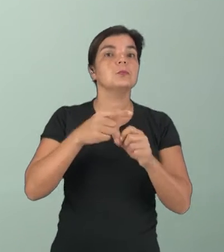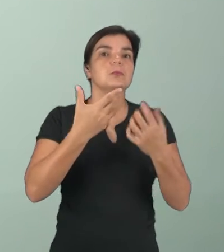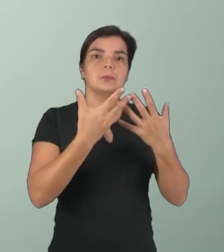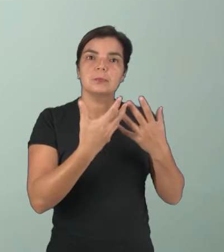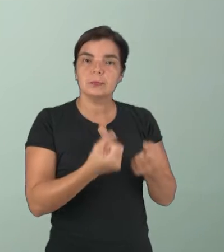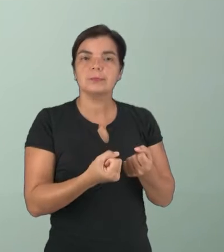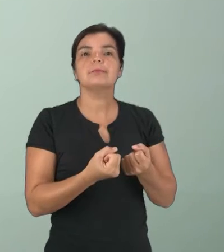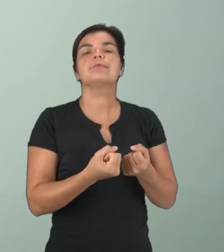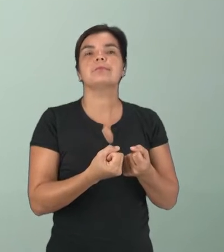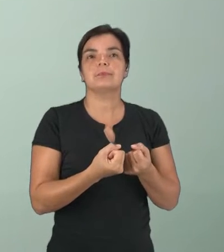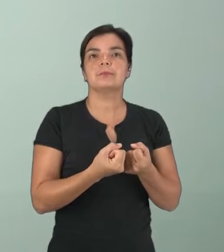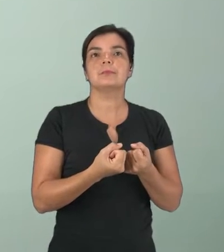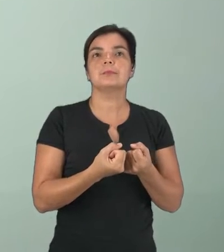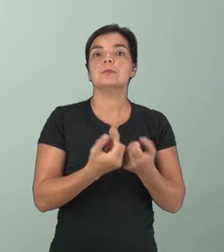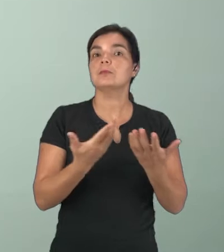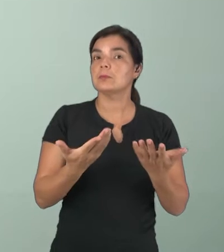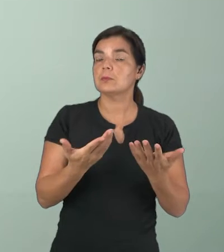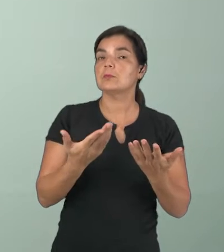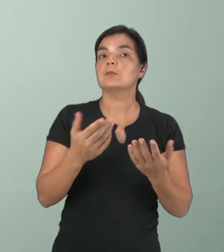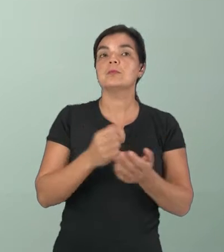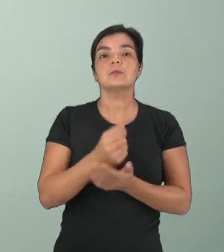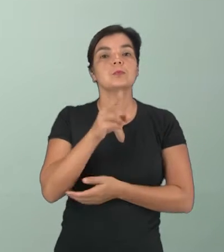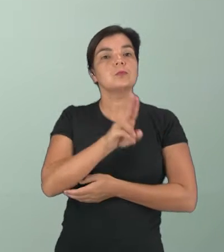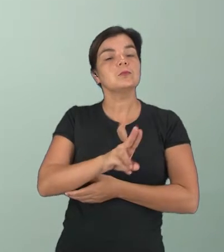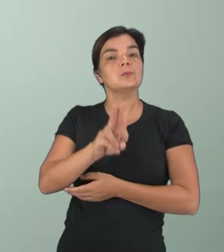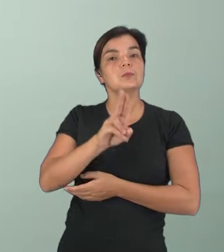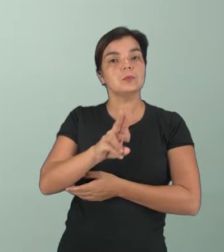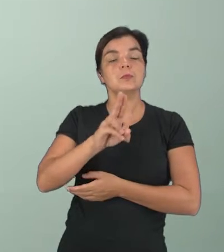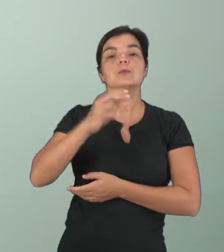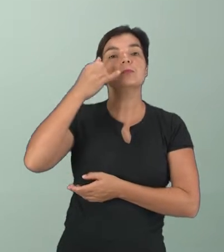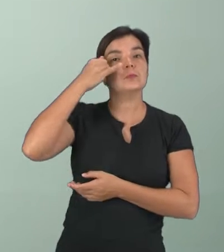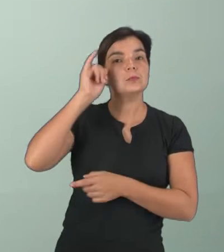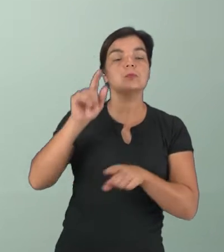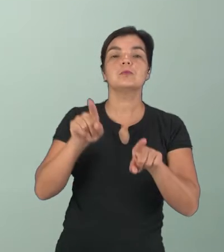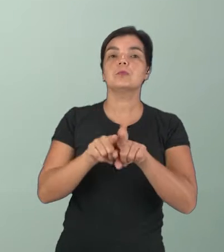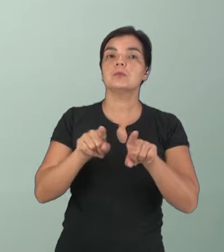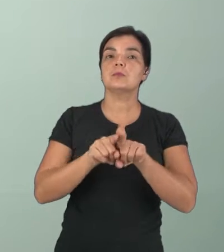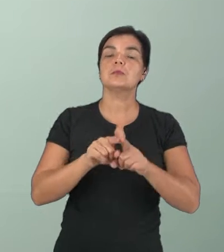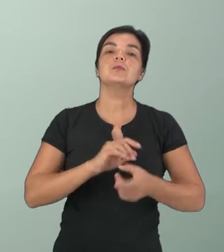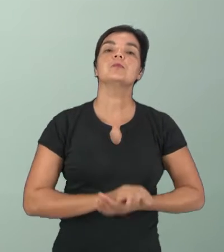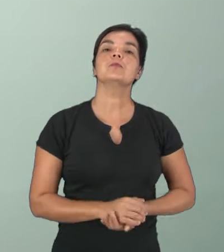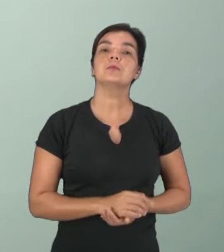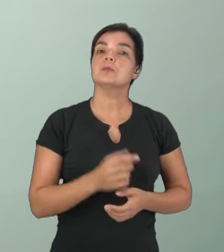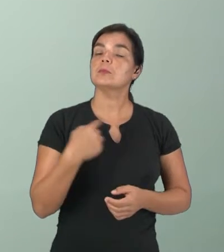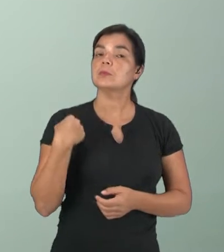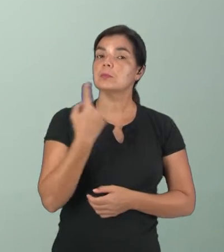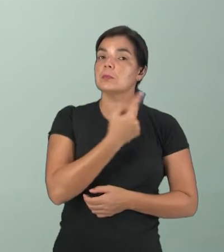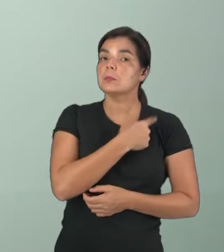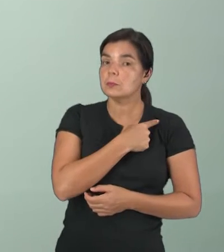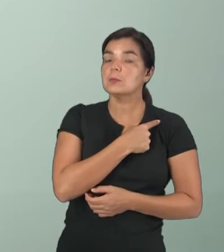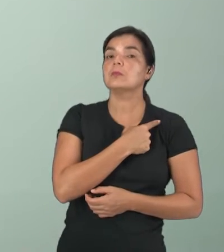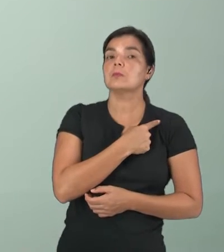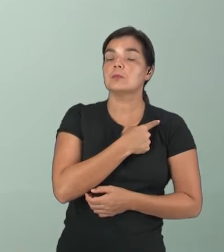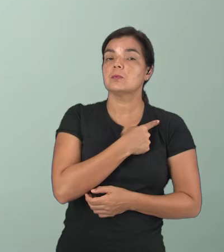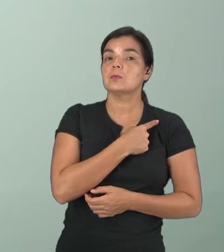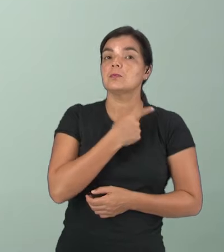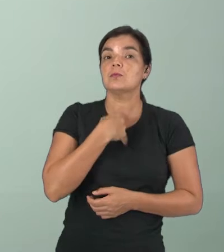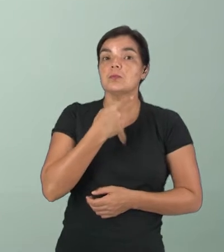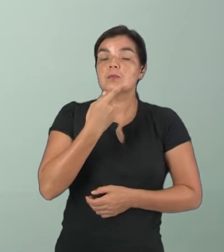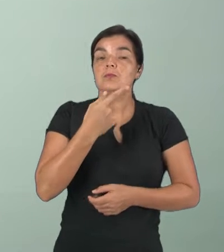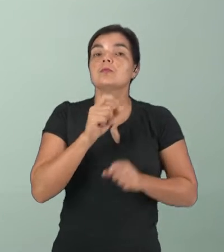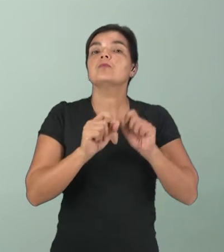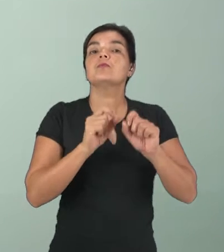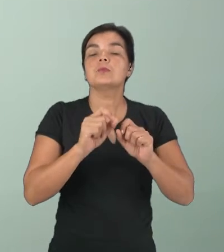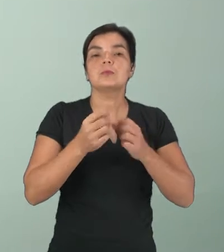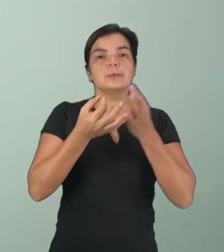defendida, a mais aceitável. Então, nós vamos utilizar essa ideia também, tá certo? Para que a gente não falhe no momento